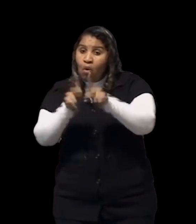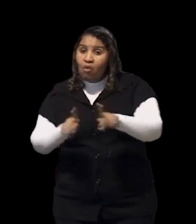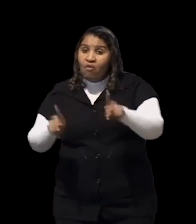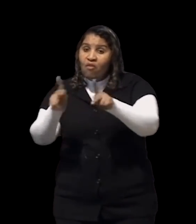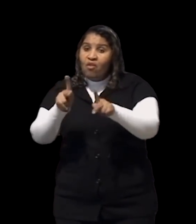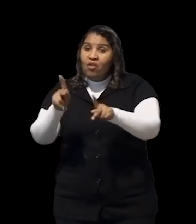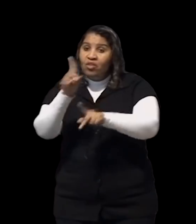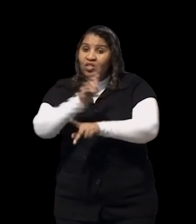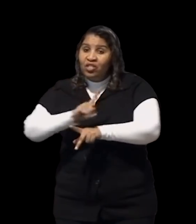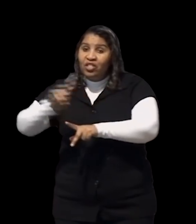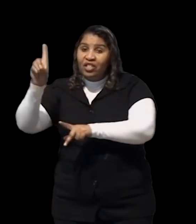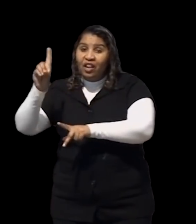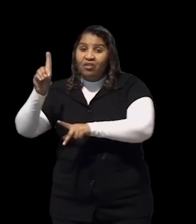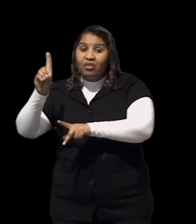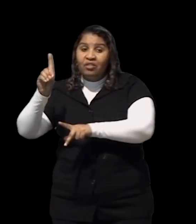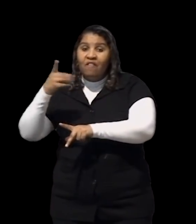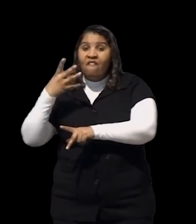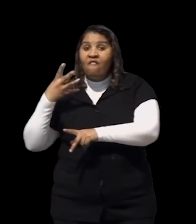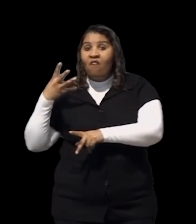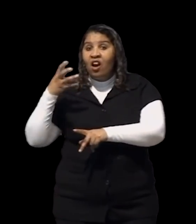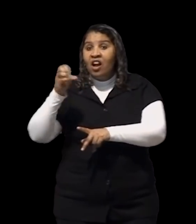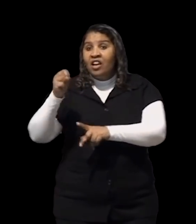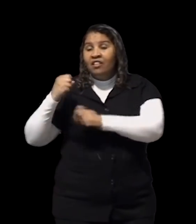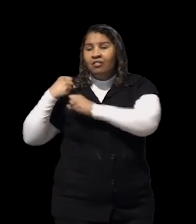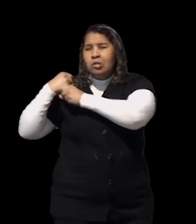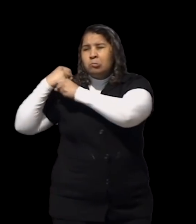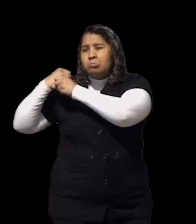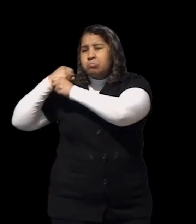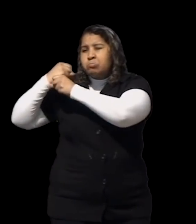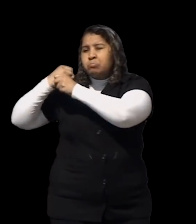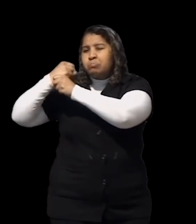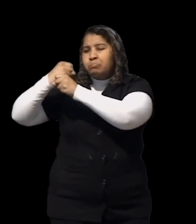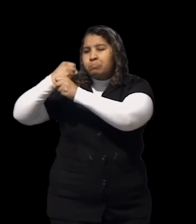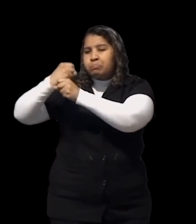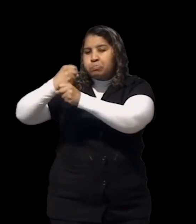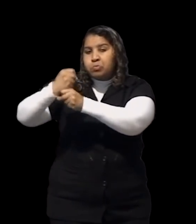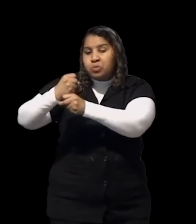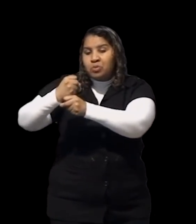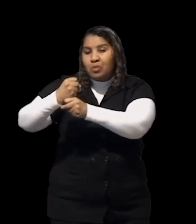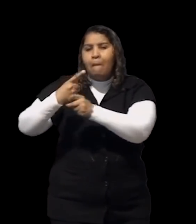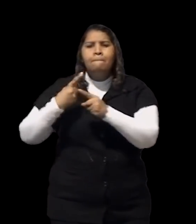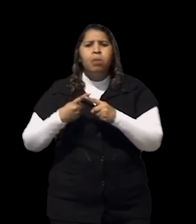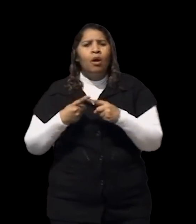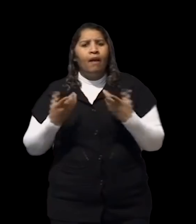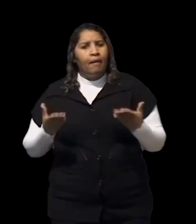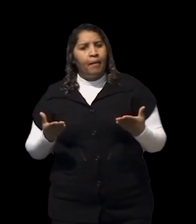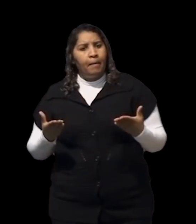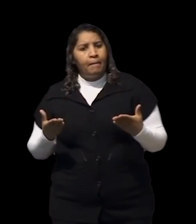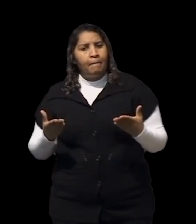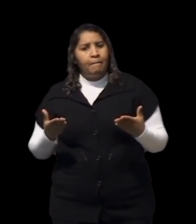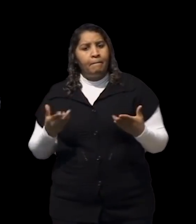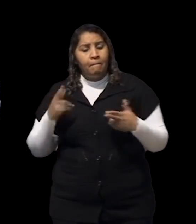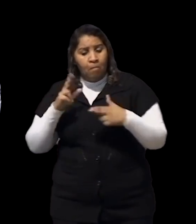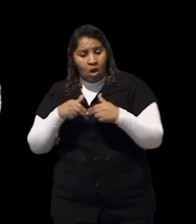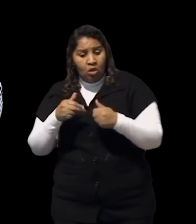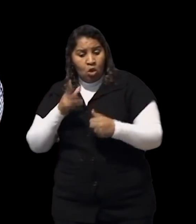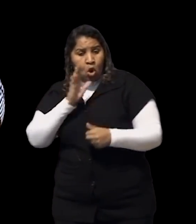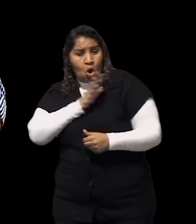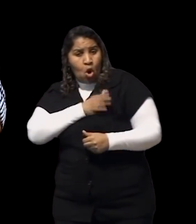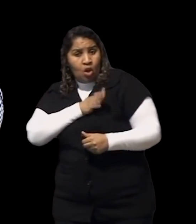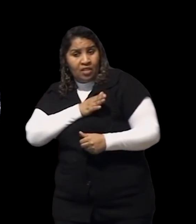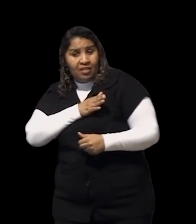em círculos o que que o povo de Deus vai alcançar as promessas porque o coração desse povo não coração escravo